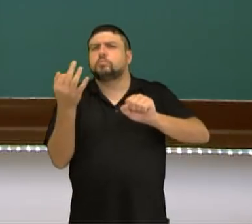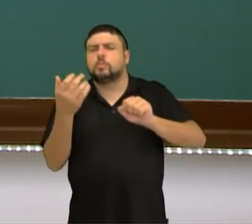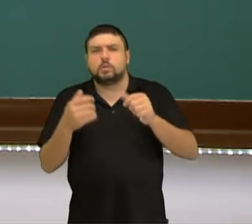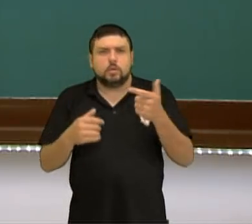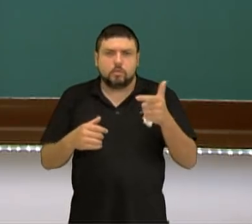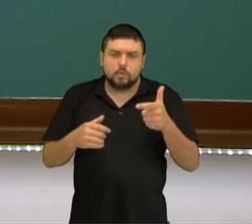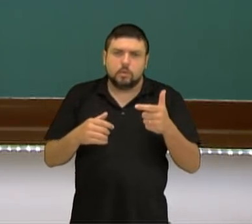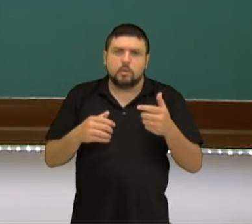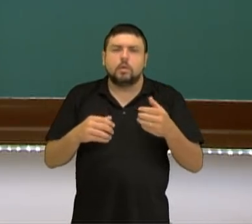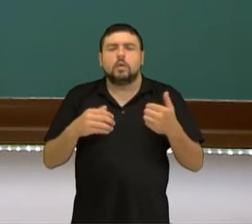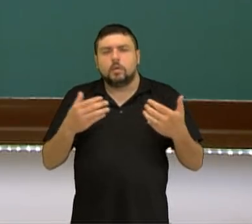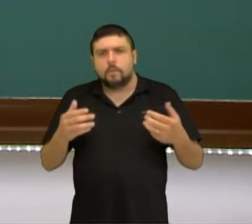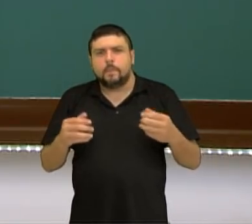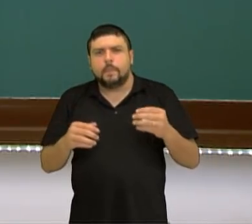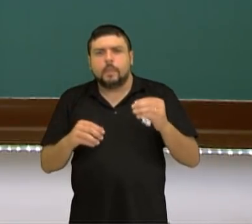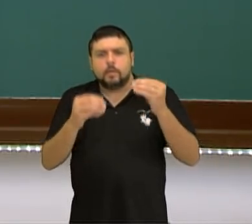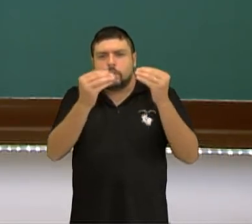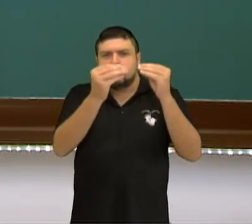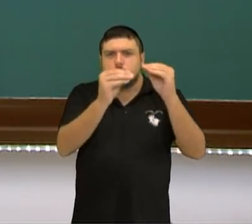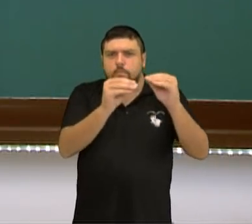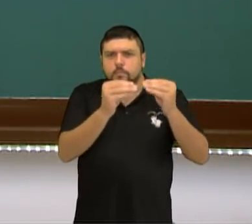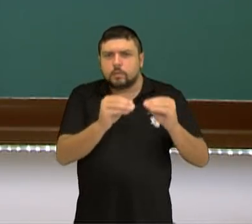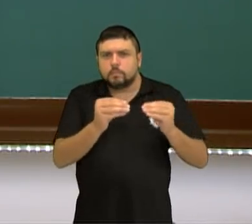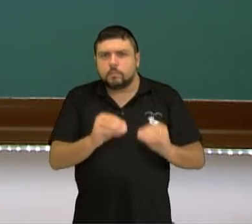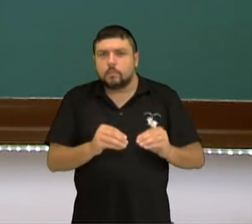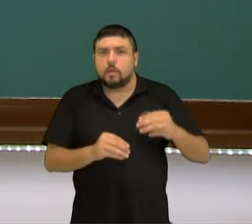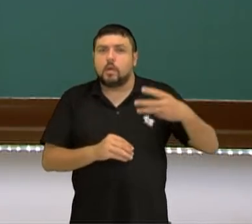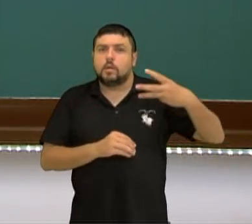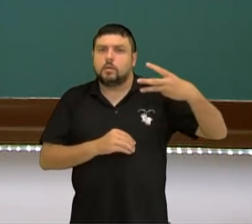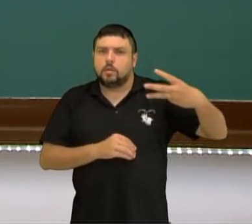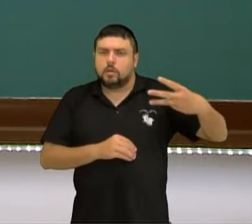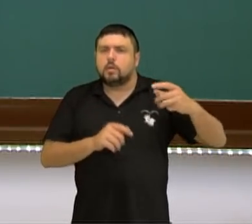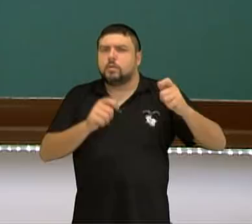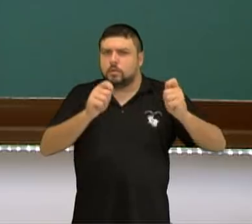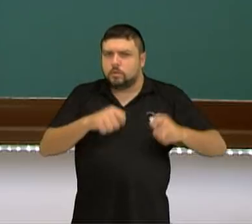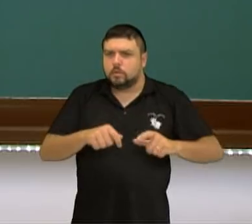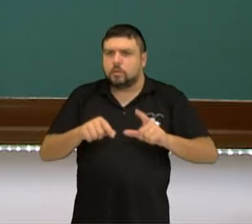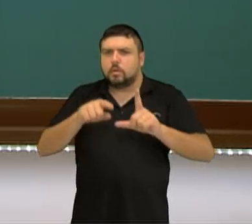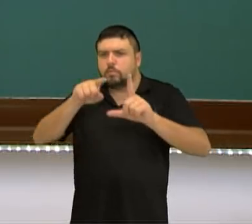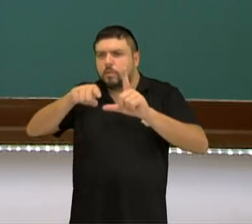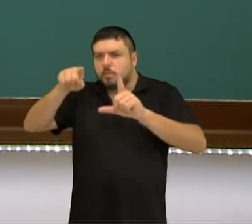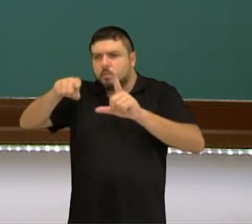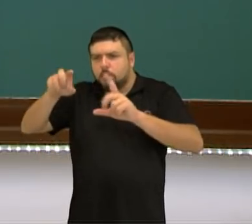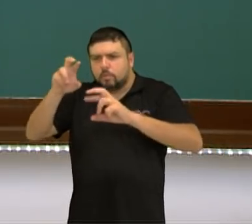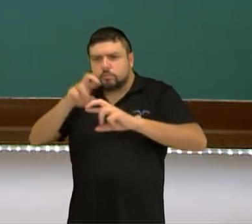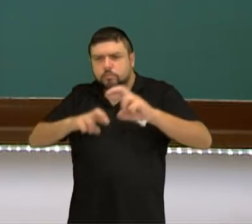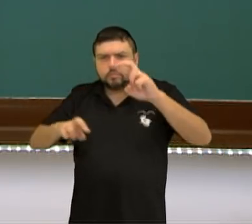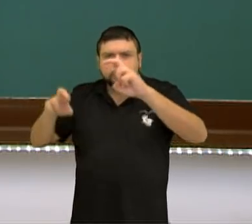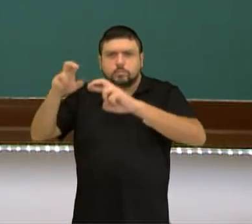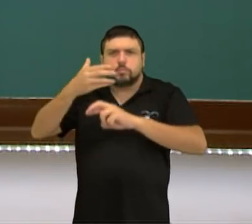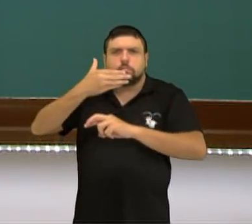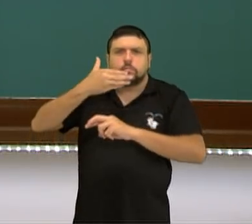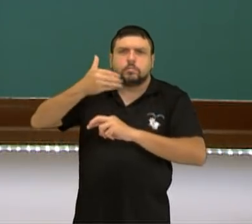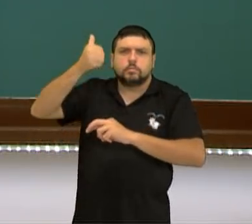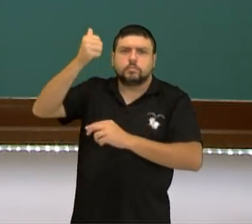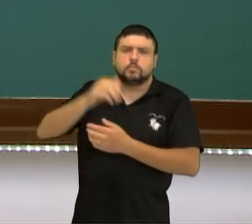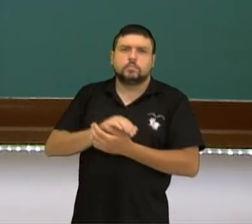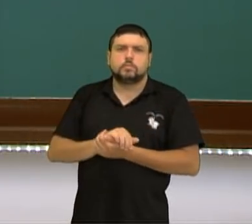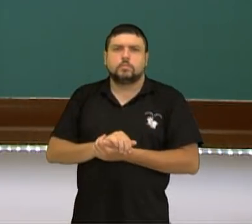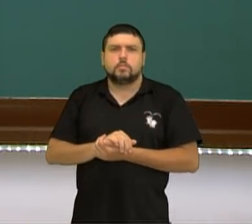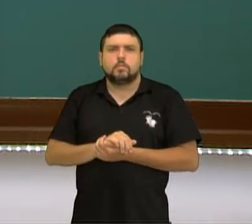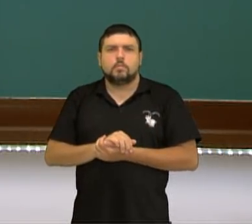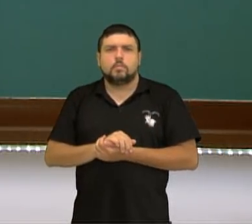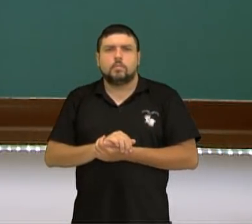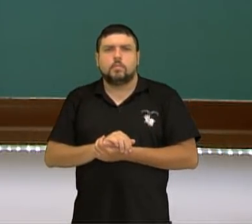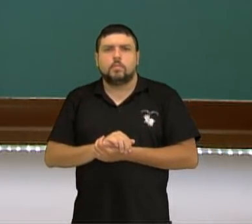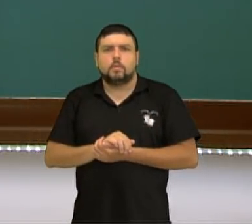sempre três valores no mínimo ali, que você consegue fazer uma análise melhor do seu gráfico. Colocando o menos 1 no lugar